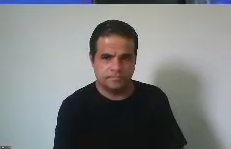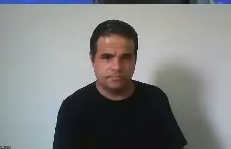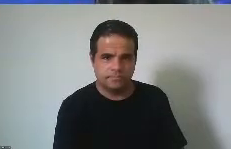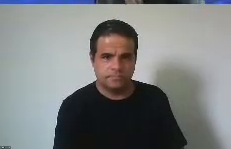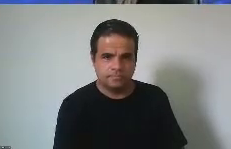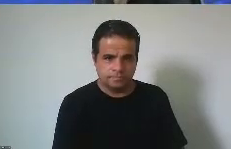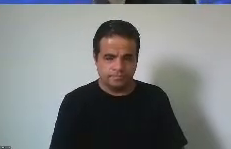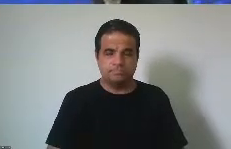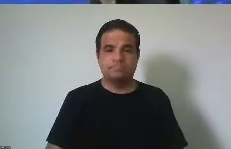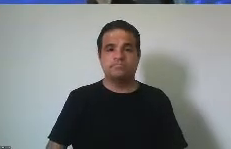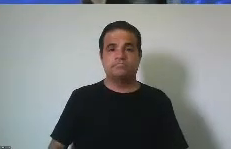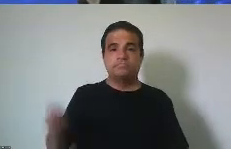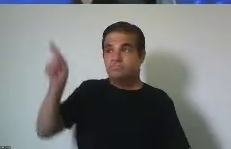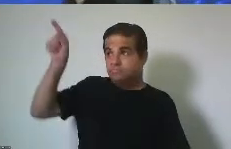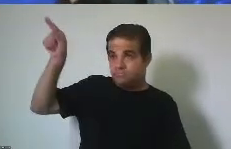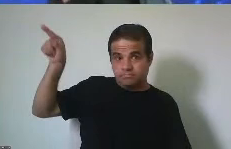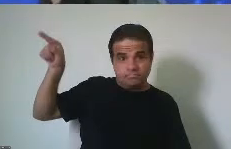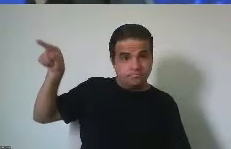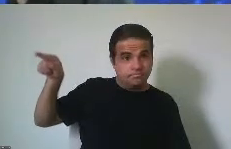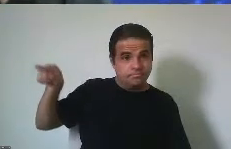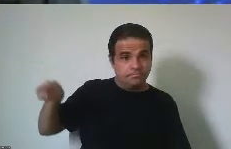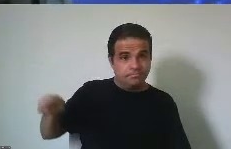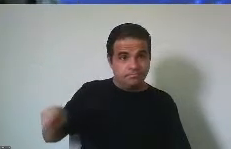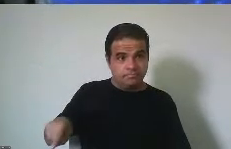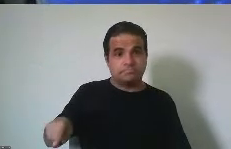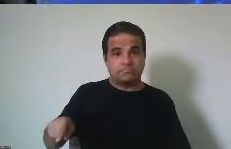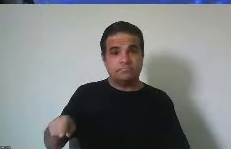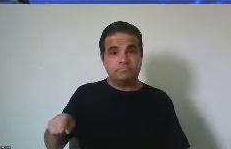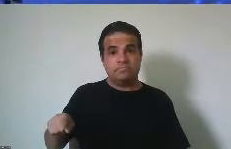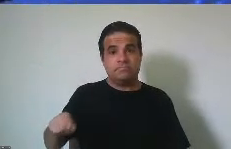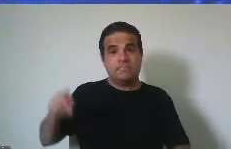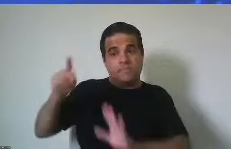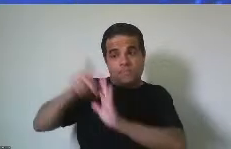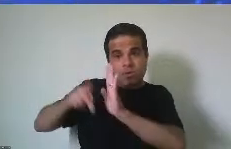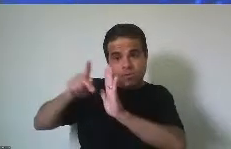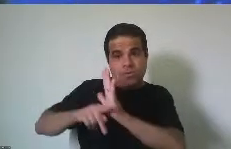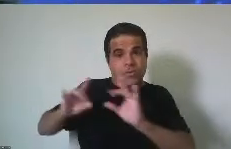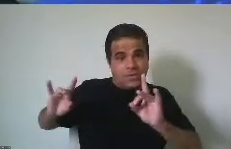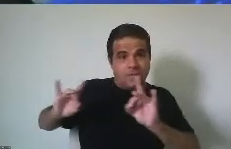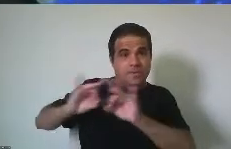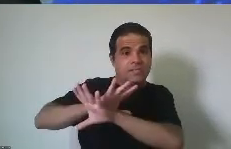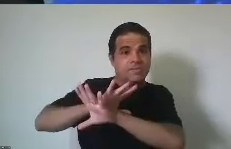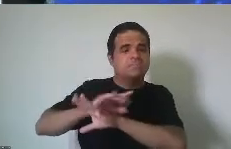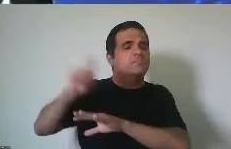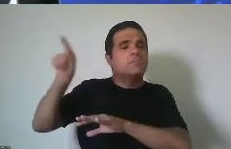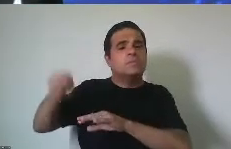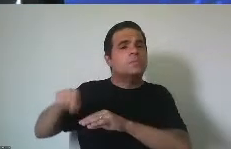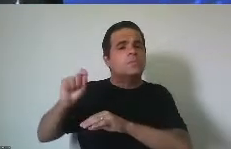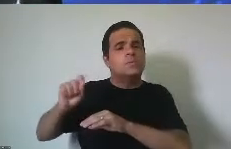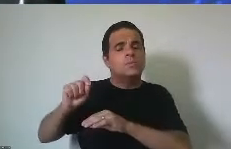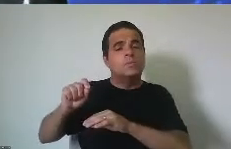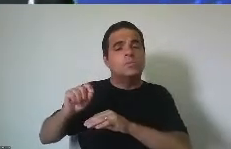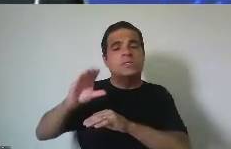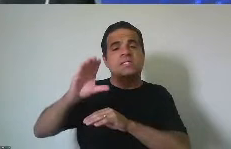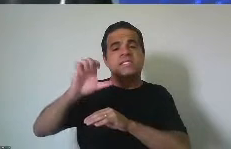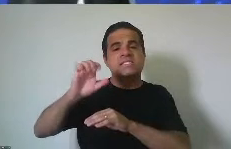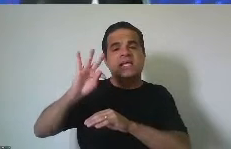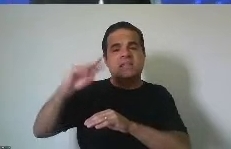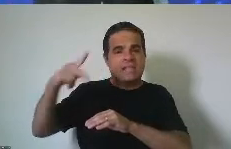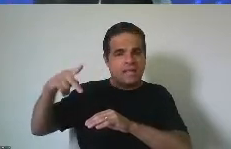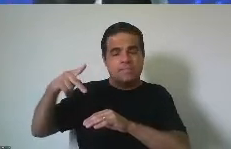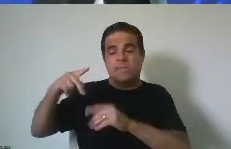aqui já para terminando e se aceitep não sou estrutura